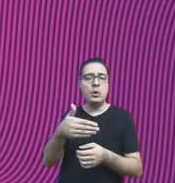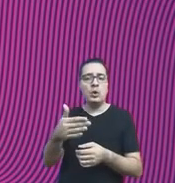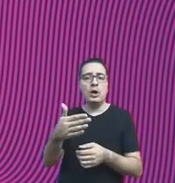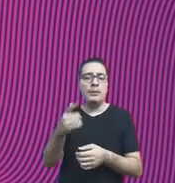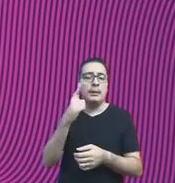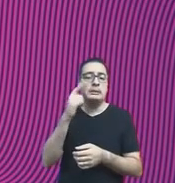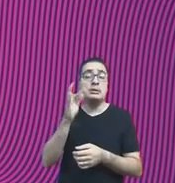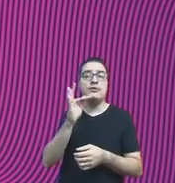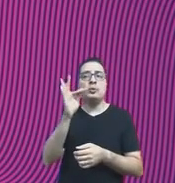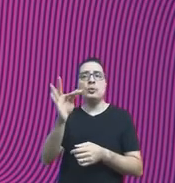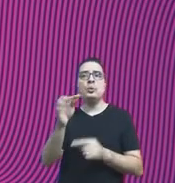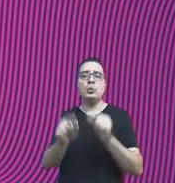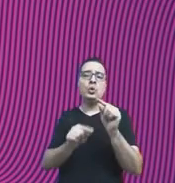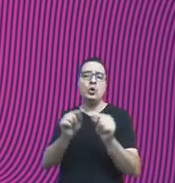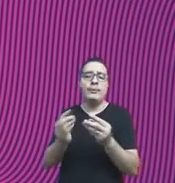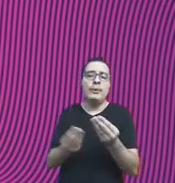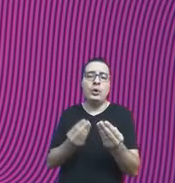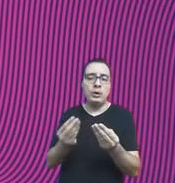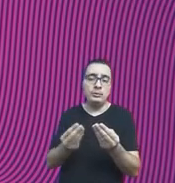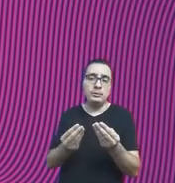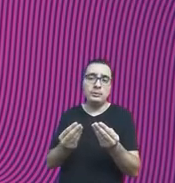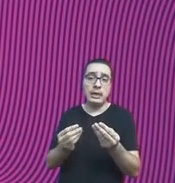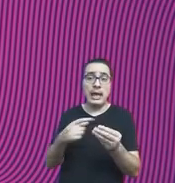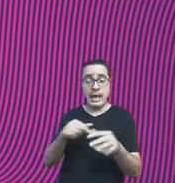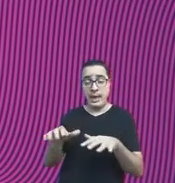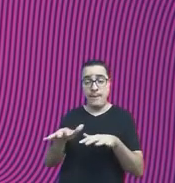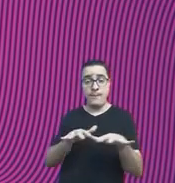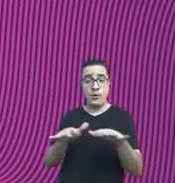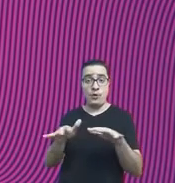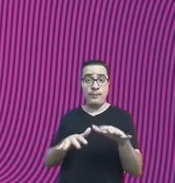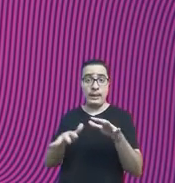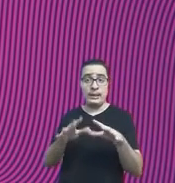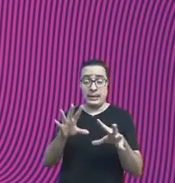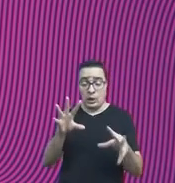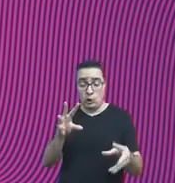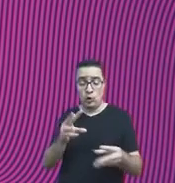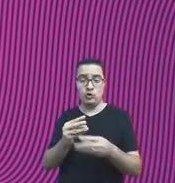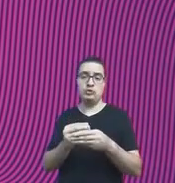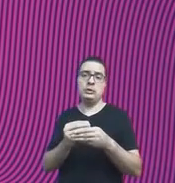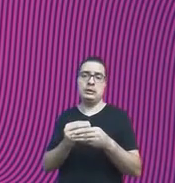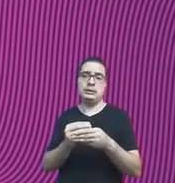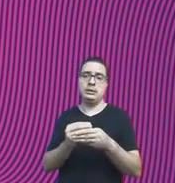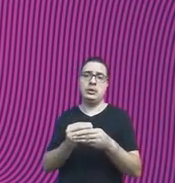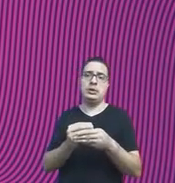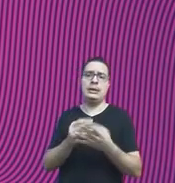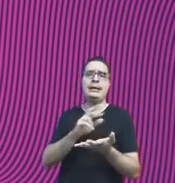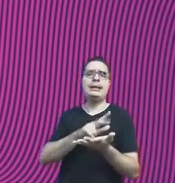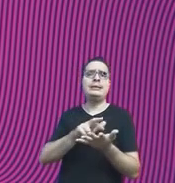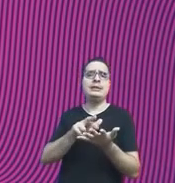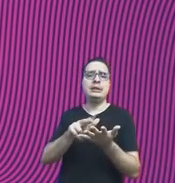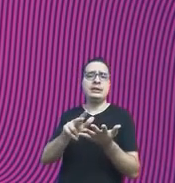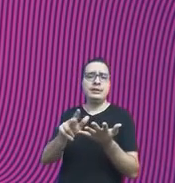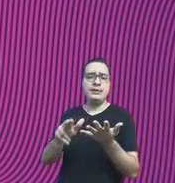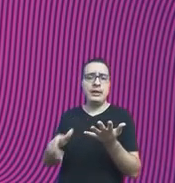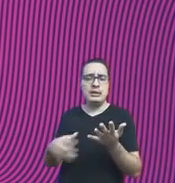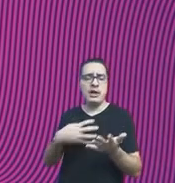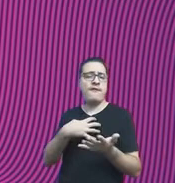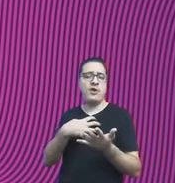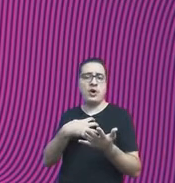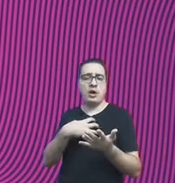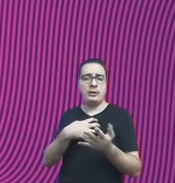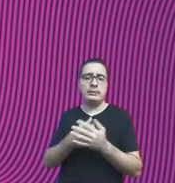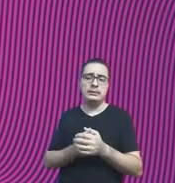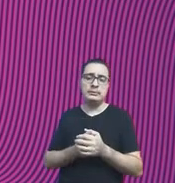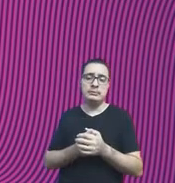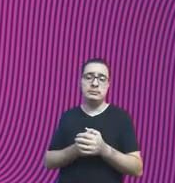Conrado e Brito, é esse movimento de consolidação das mais diversas formas, né, seja,